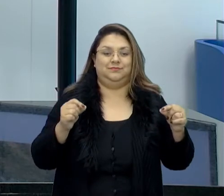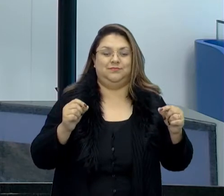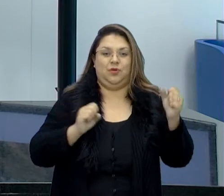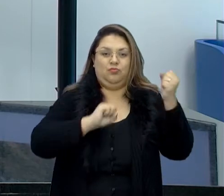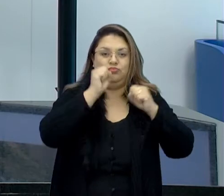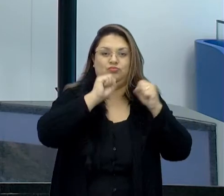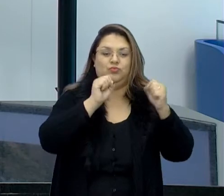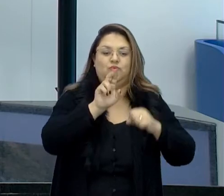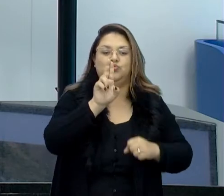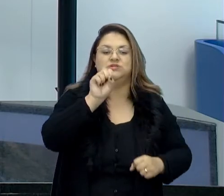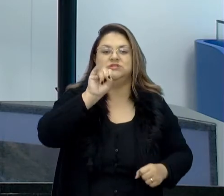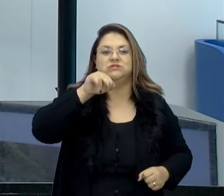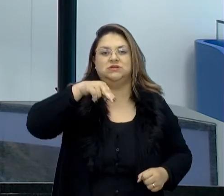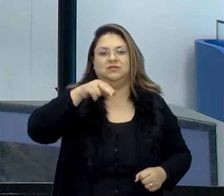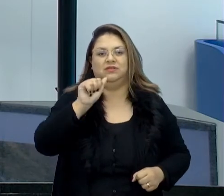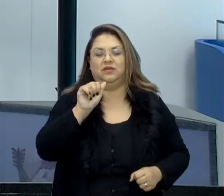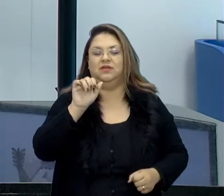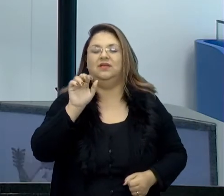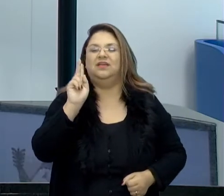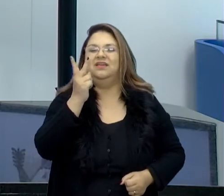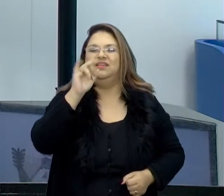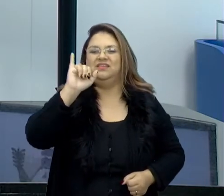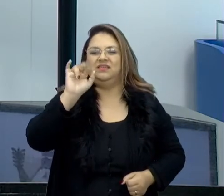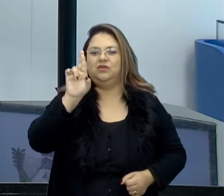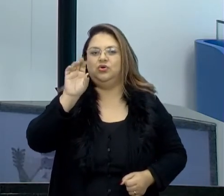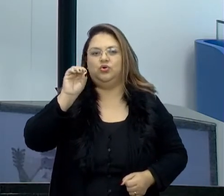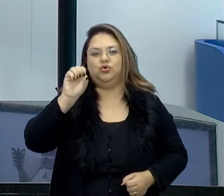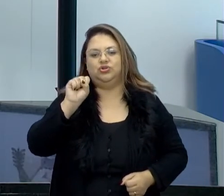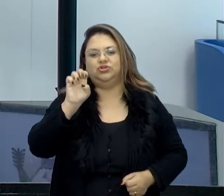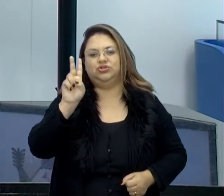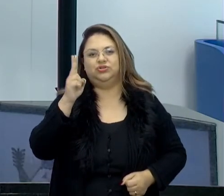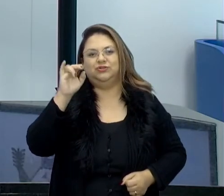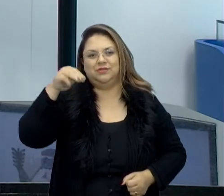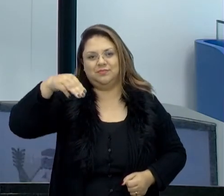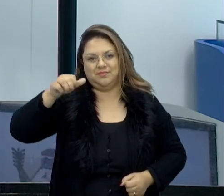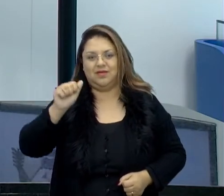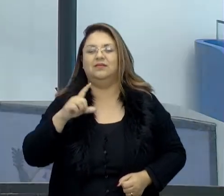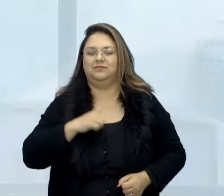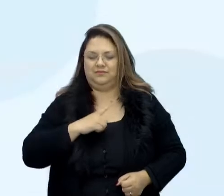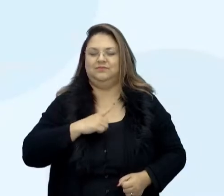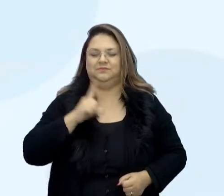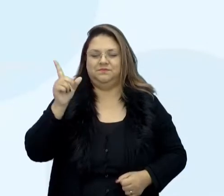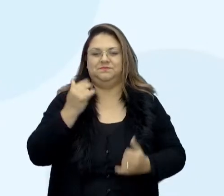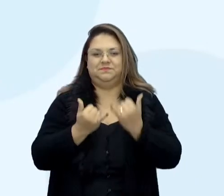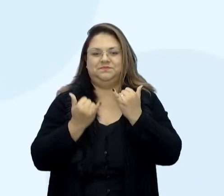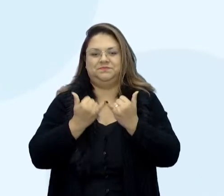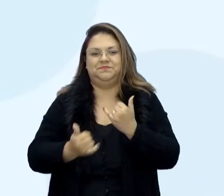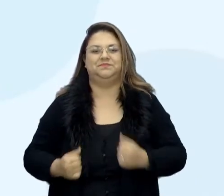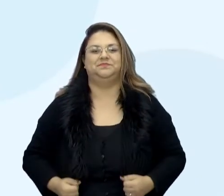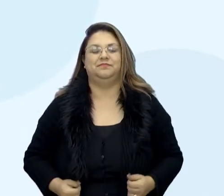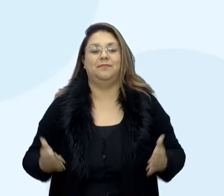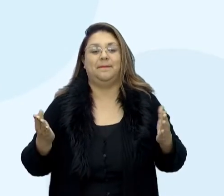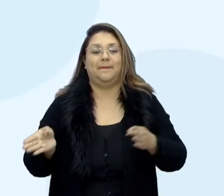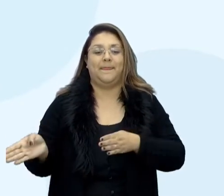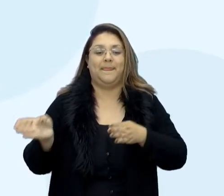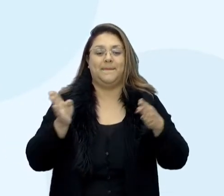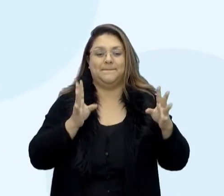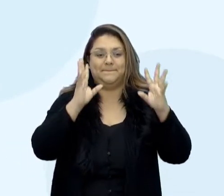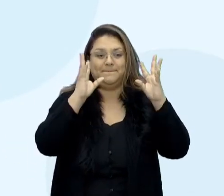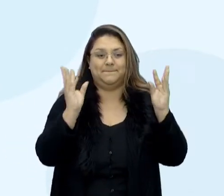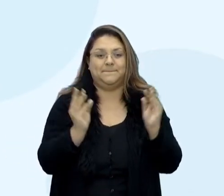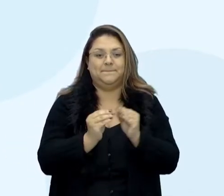vocês se lembram. Continuando a nossa retomada e agora mudando um pouquinho o foco, falando de